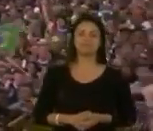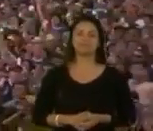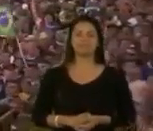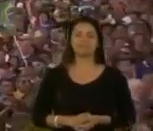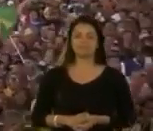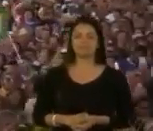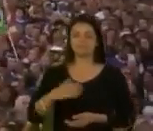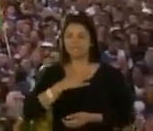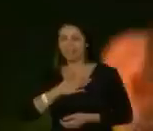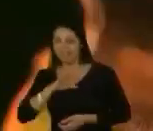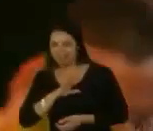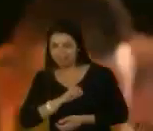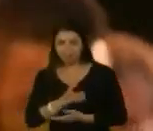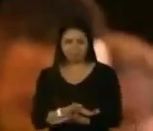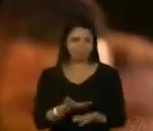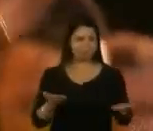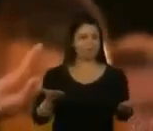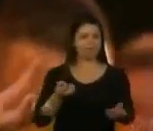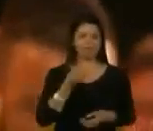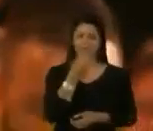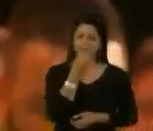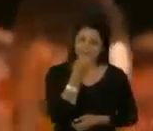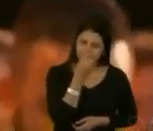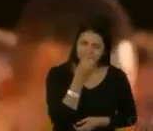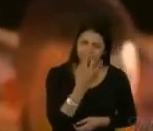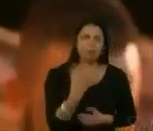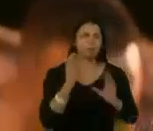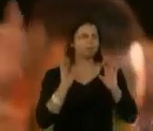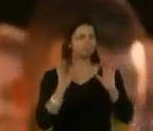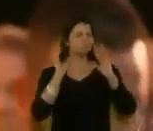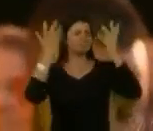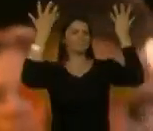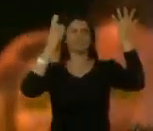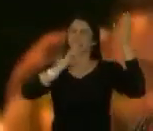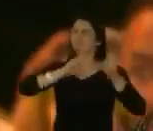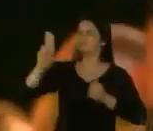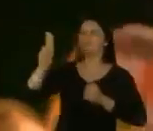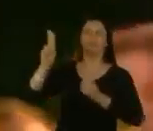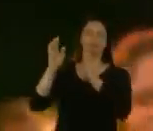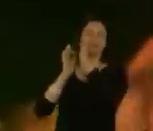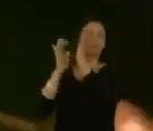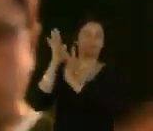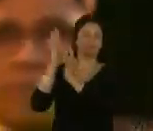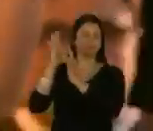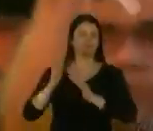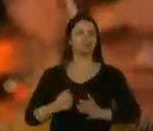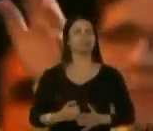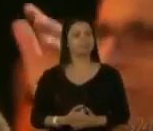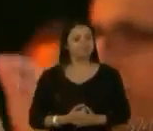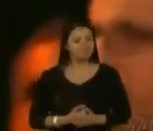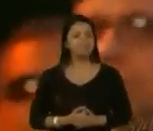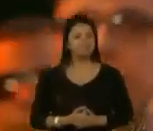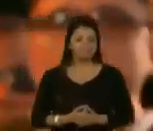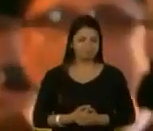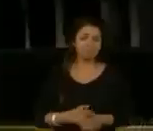Meus amados, como é bom celebrar o nome do nosso Senhor. O Estado é